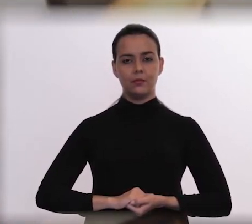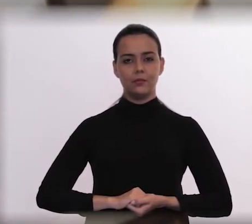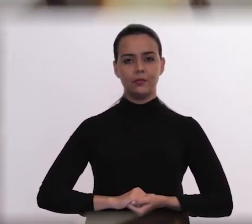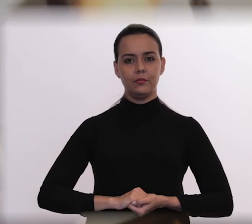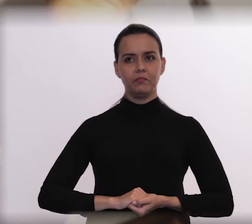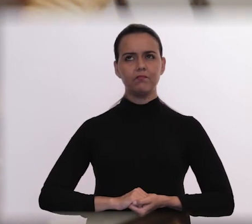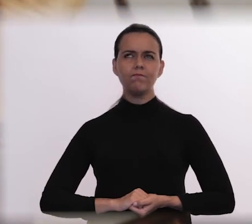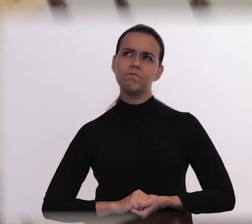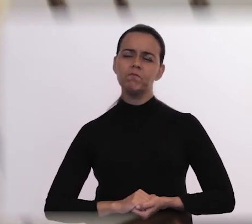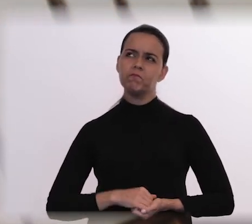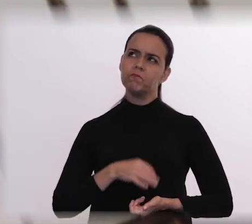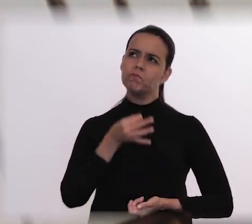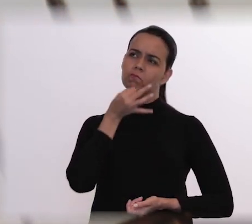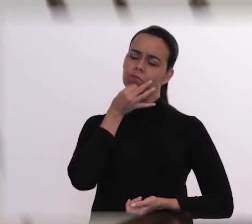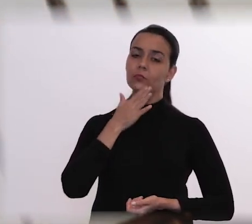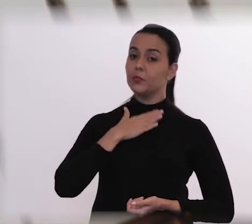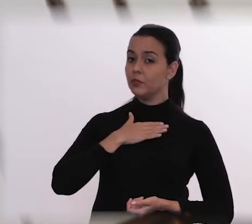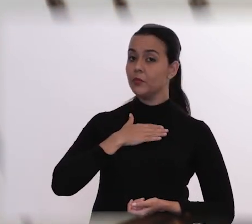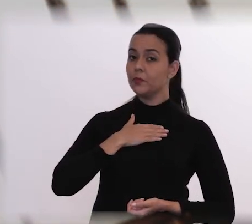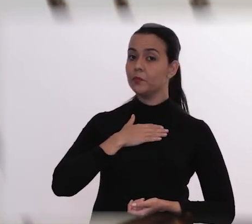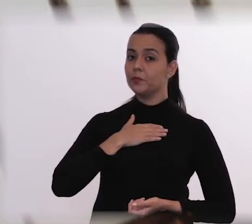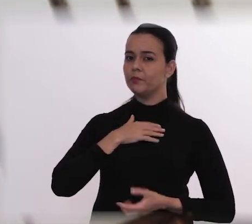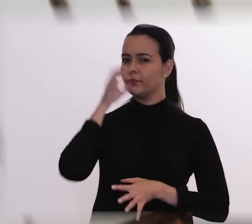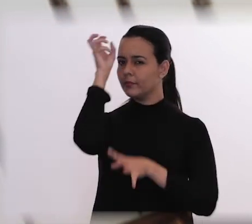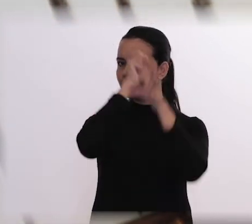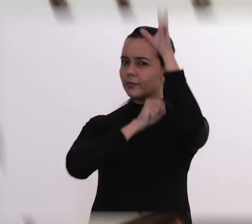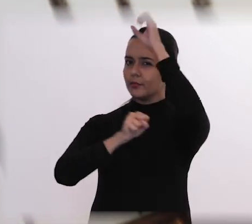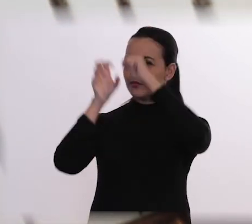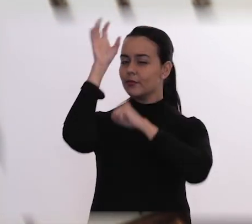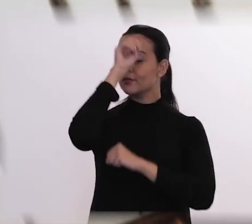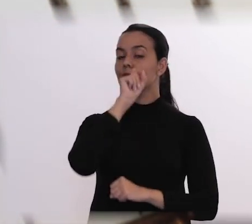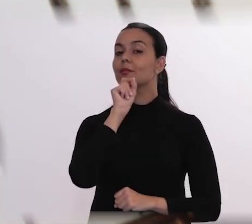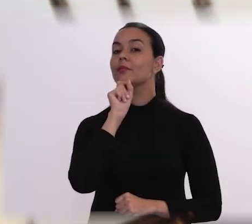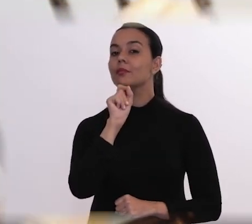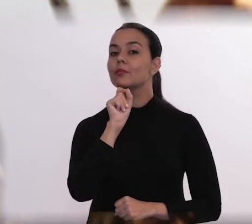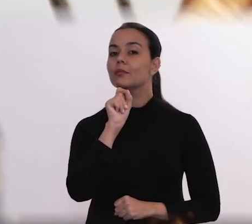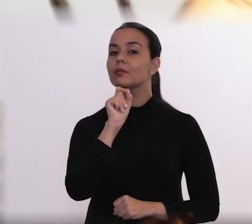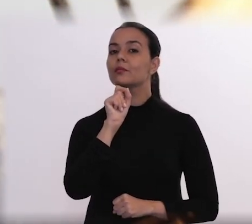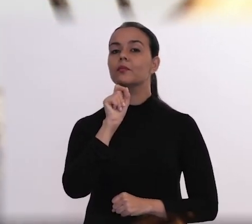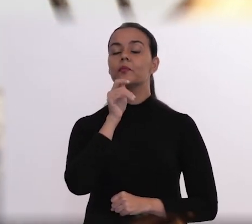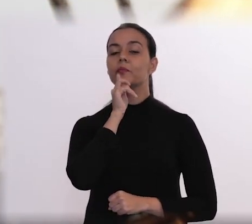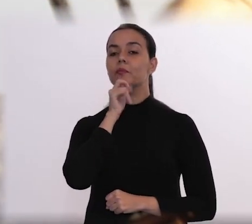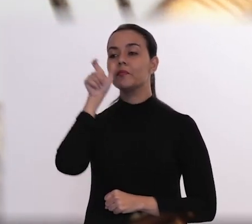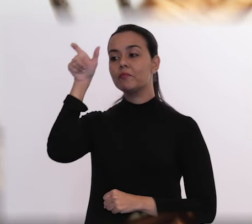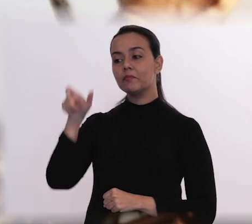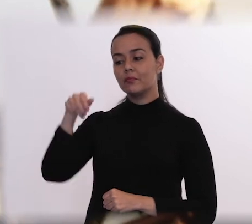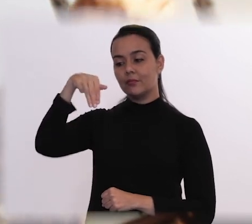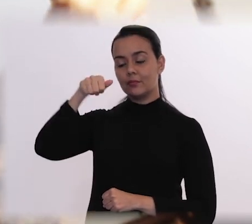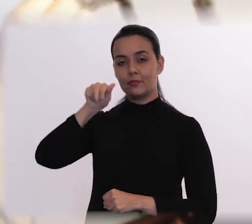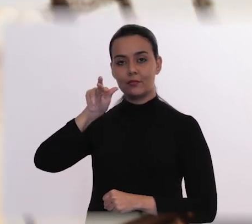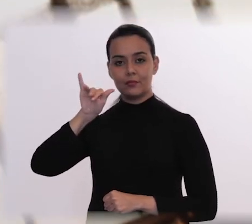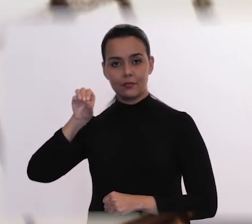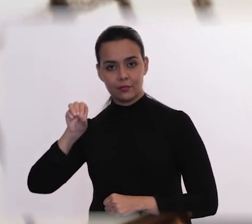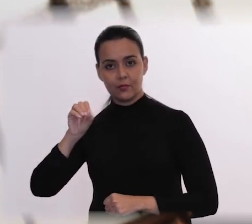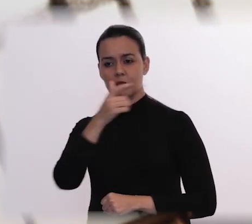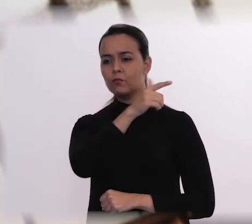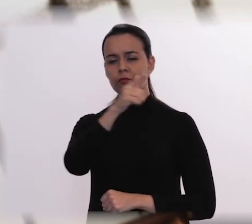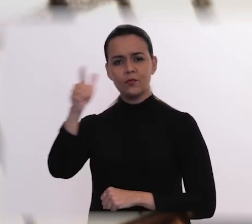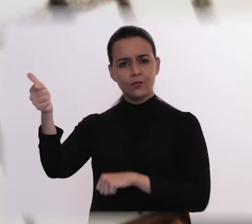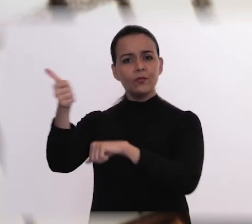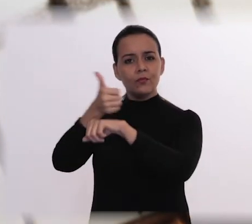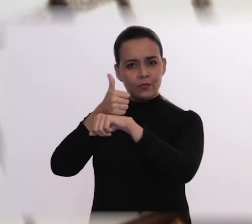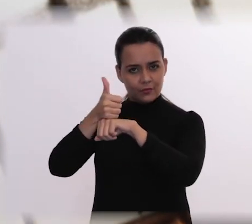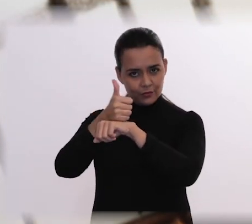Eu acho que a melhor lição que a gente pode extrair, não é, de escritores como Mário de Andrade ou de pessoas que praticam arte